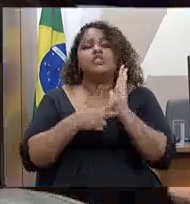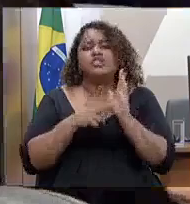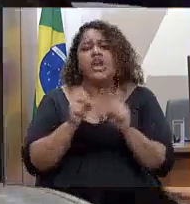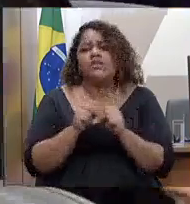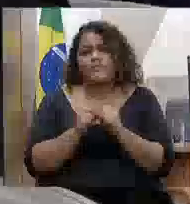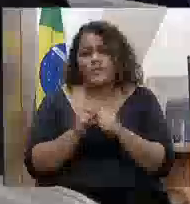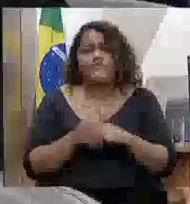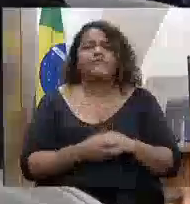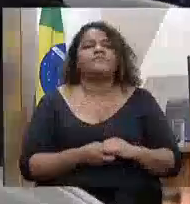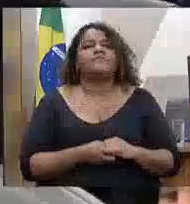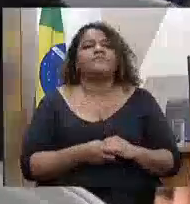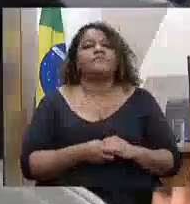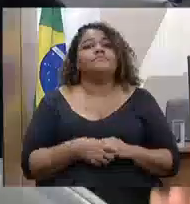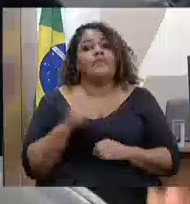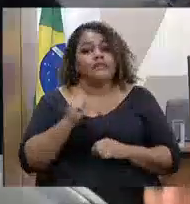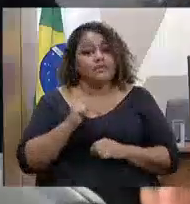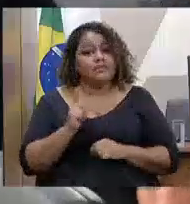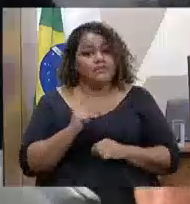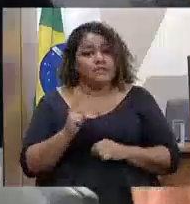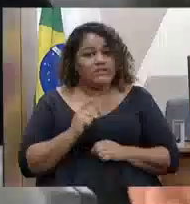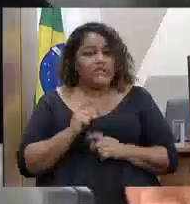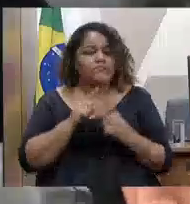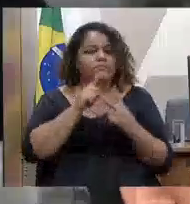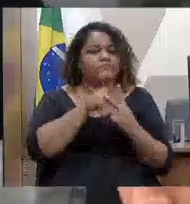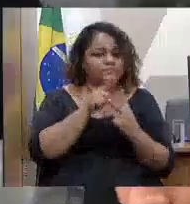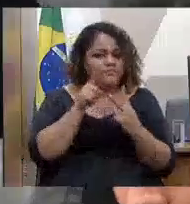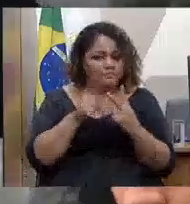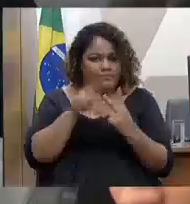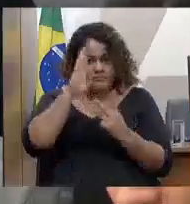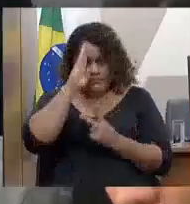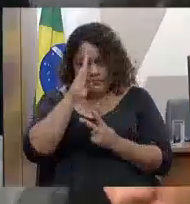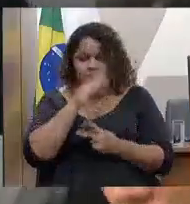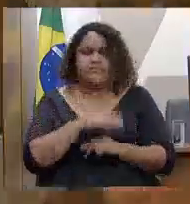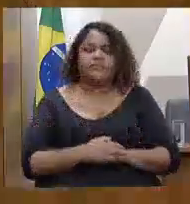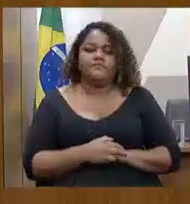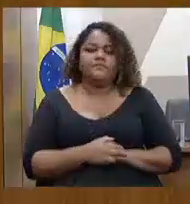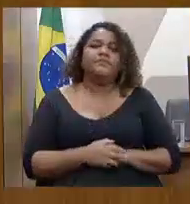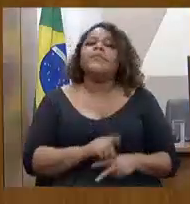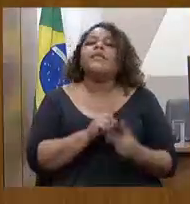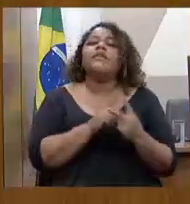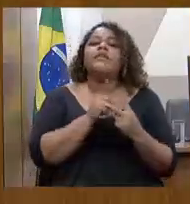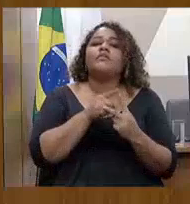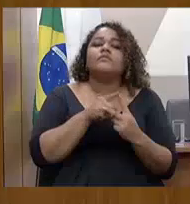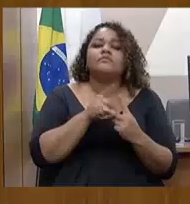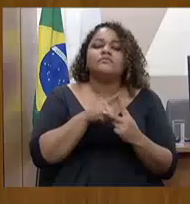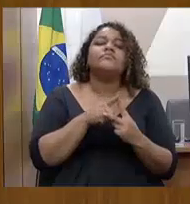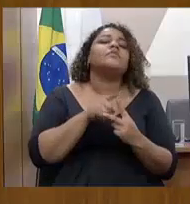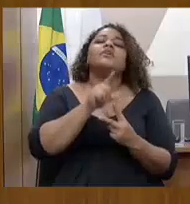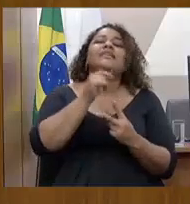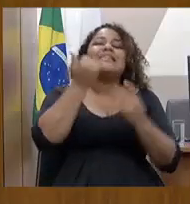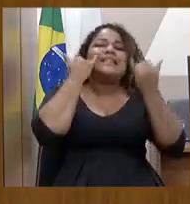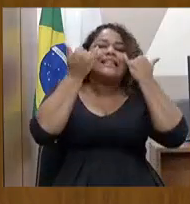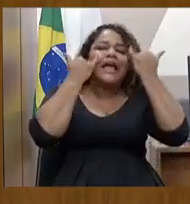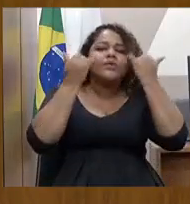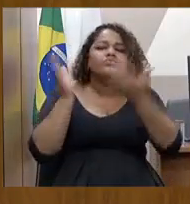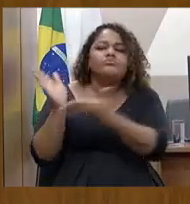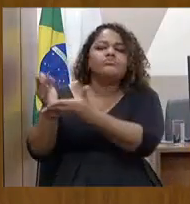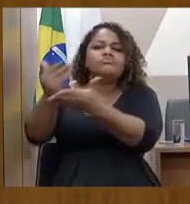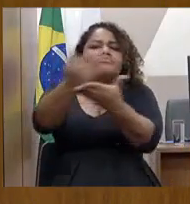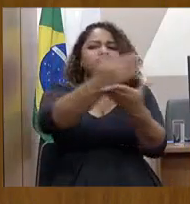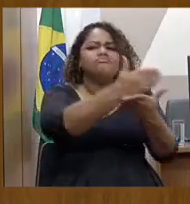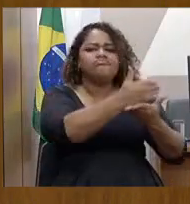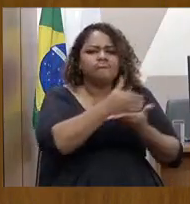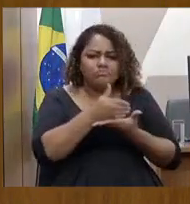duas vertentes a primeira o que nós fazemos em relação a esses dados que nós buscamos é